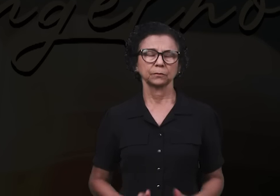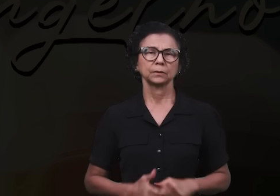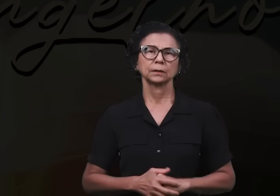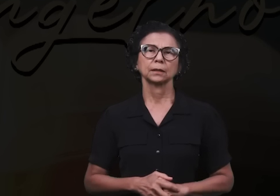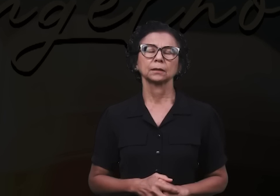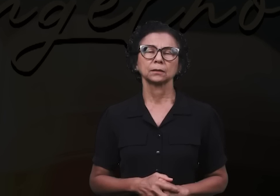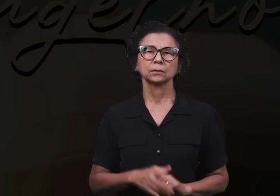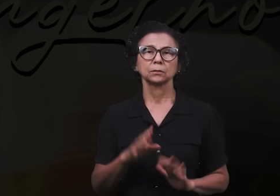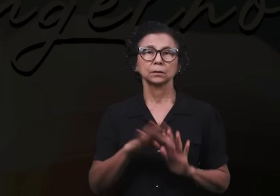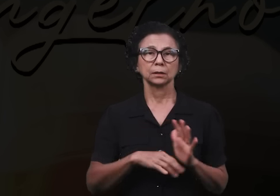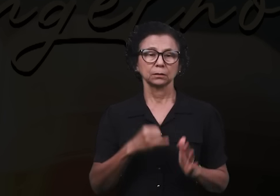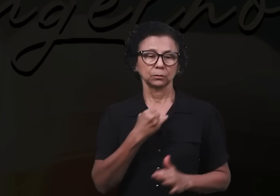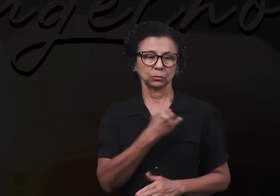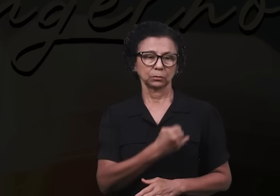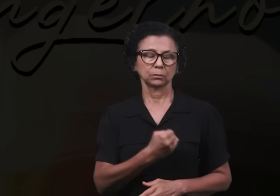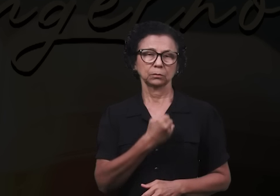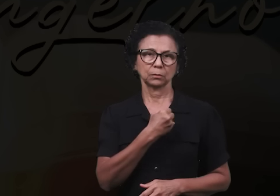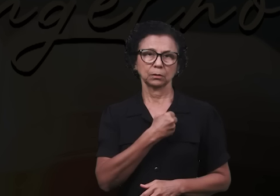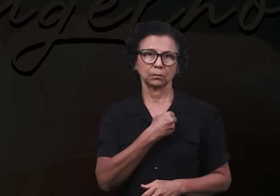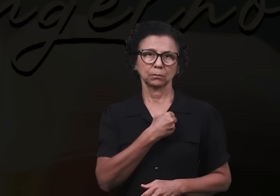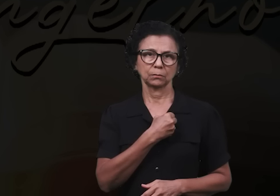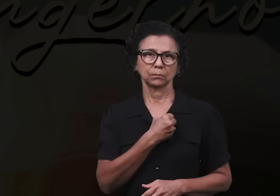que nós vamos usar está em João,